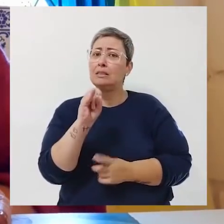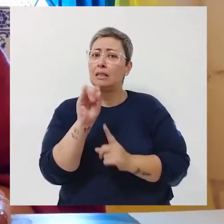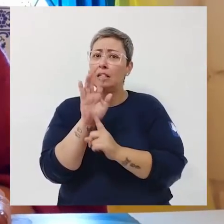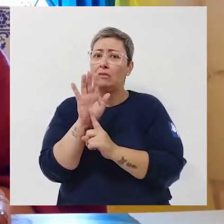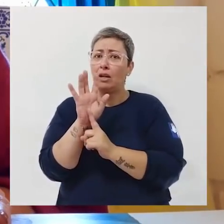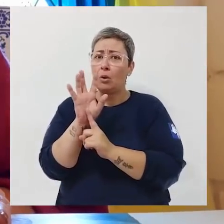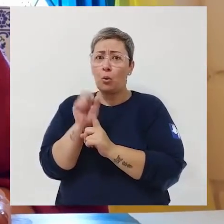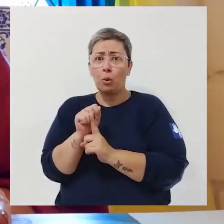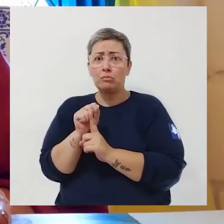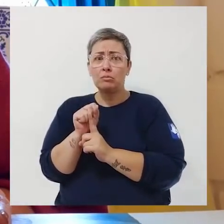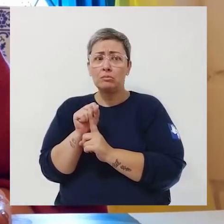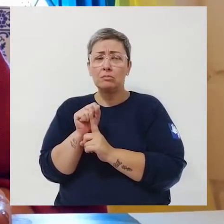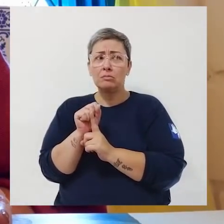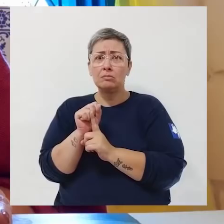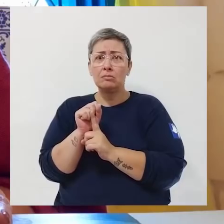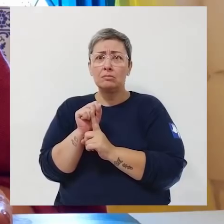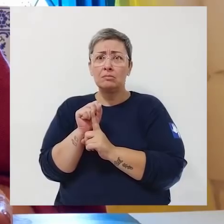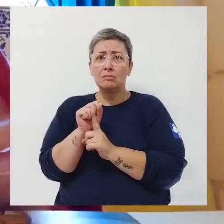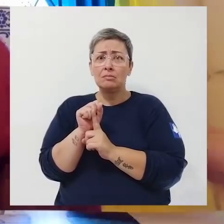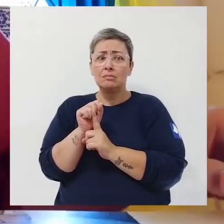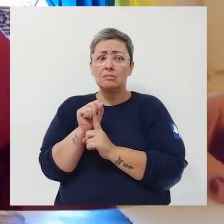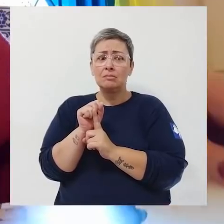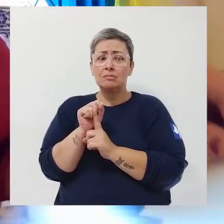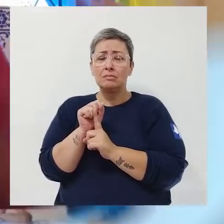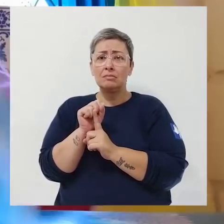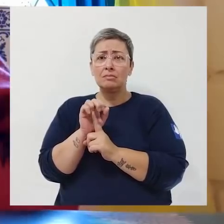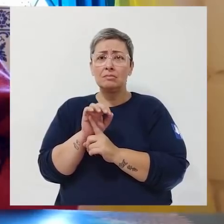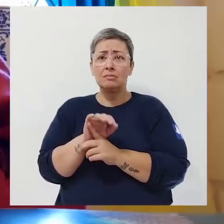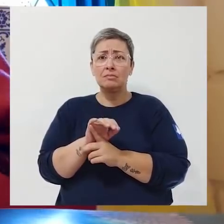E se as velas apagarem?